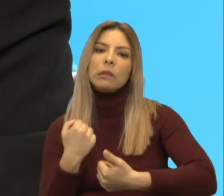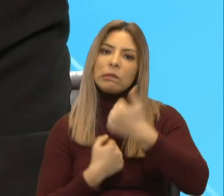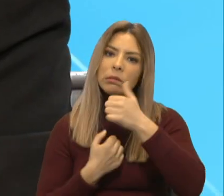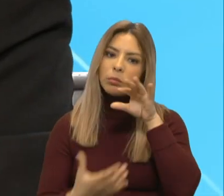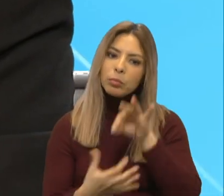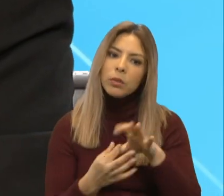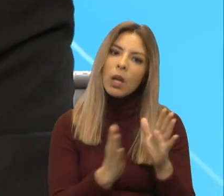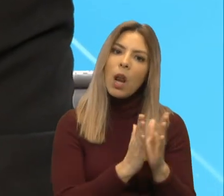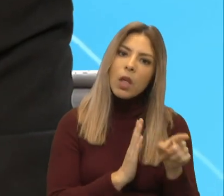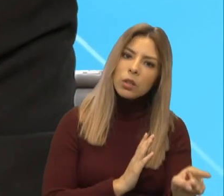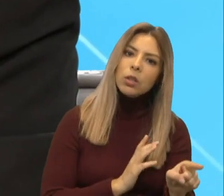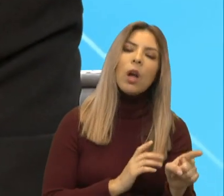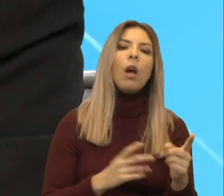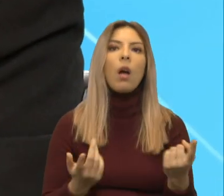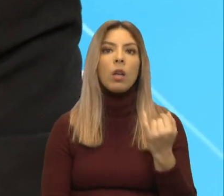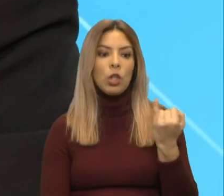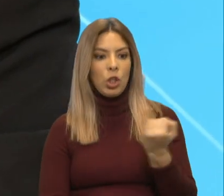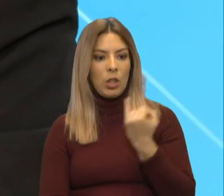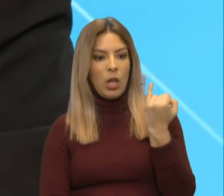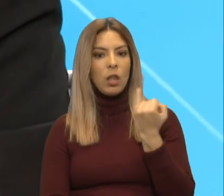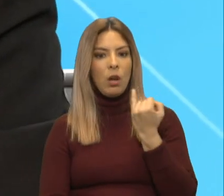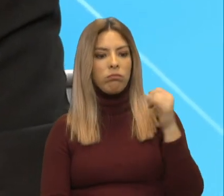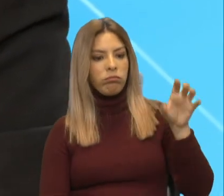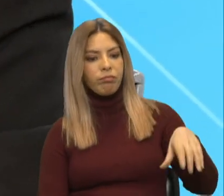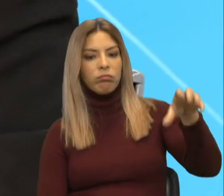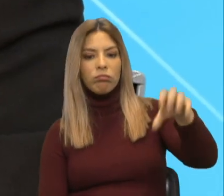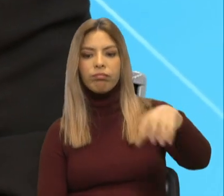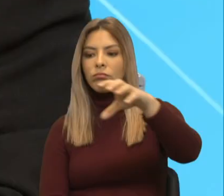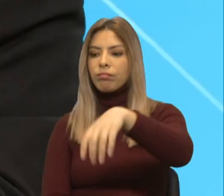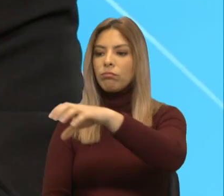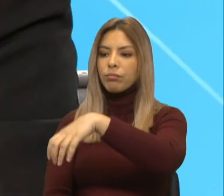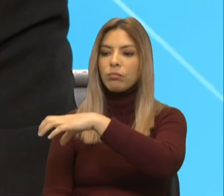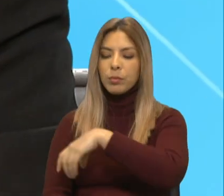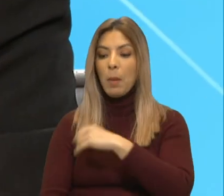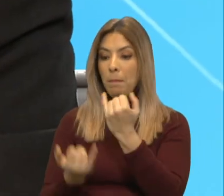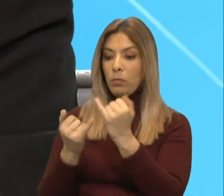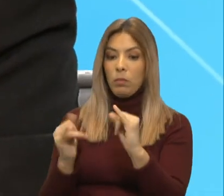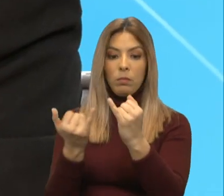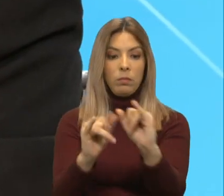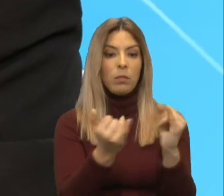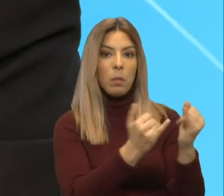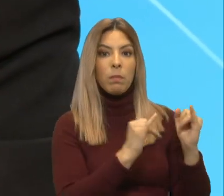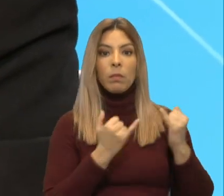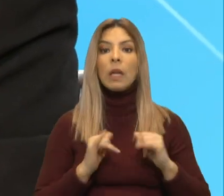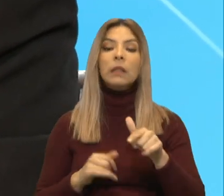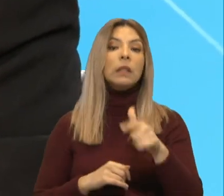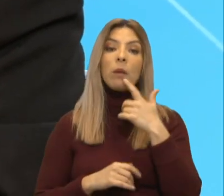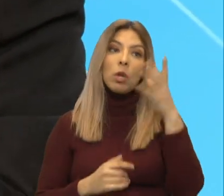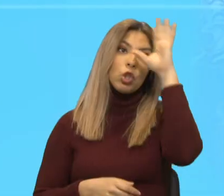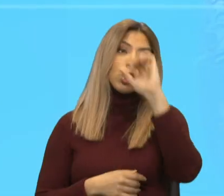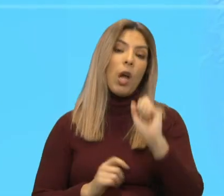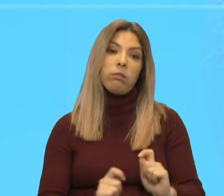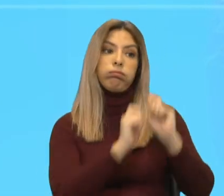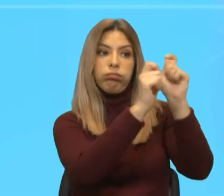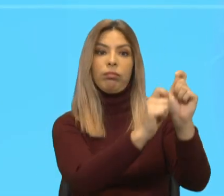de instituições que hoje servem à nação. Depois da independência, muitas delas foram nacionalizadas, passaram ao Estado, justamente, porque o